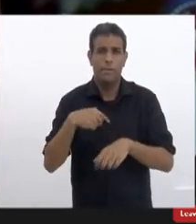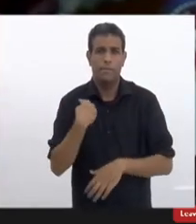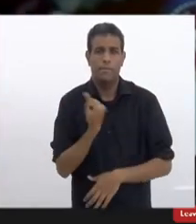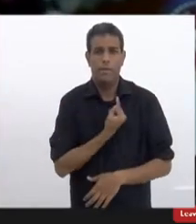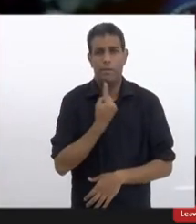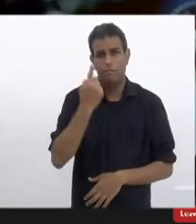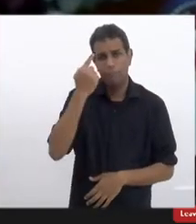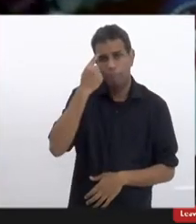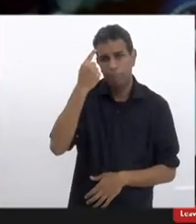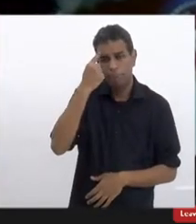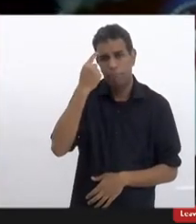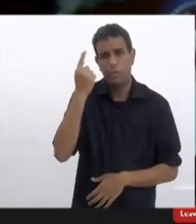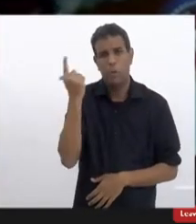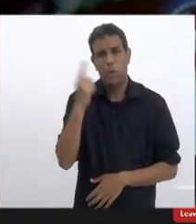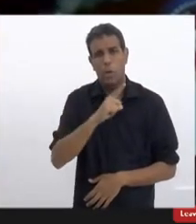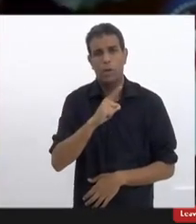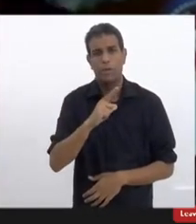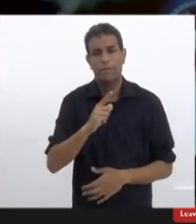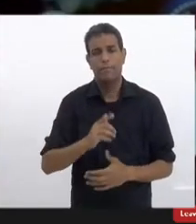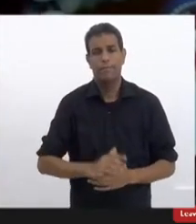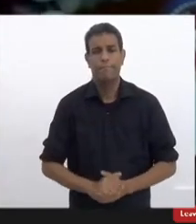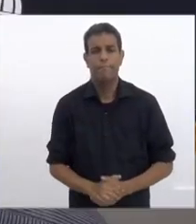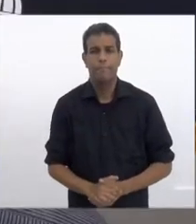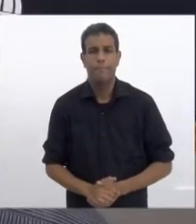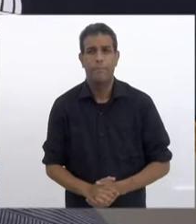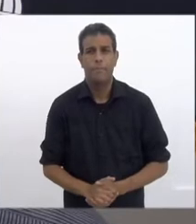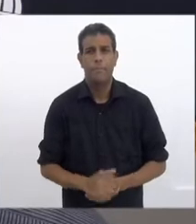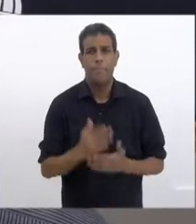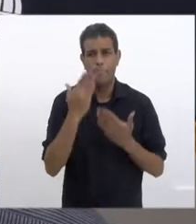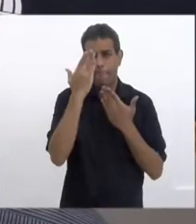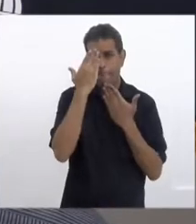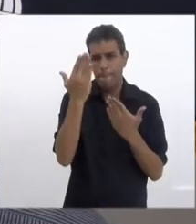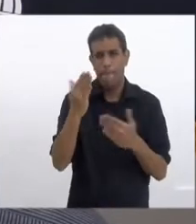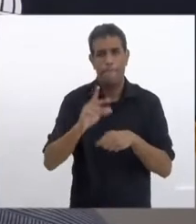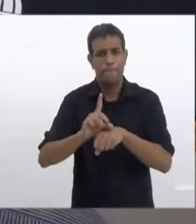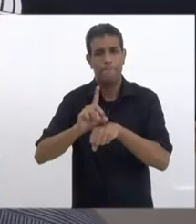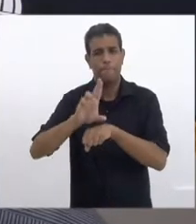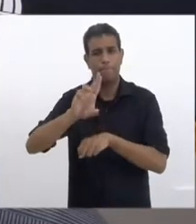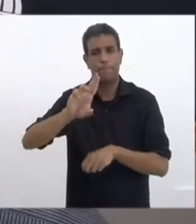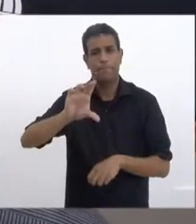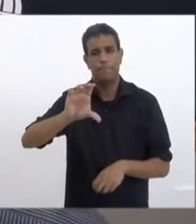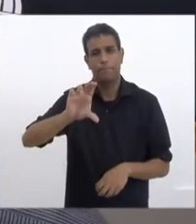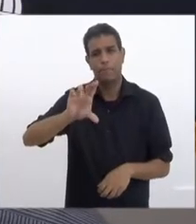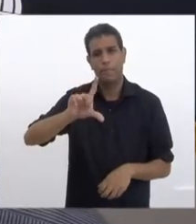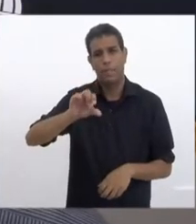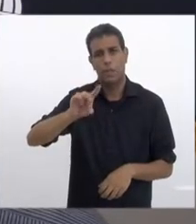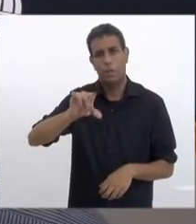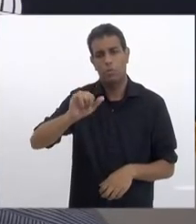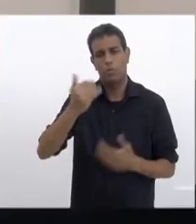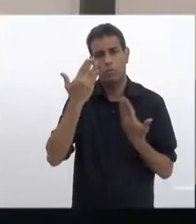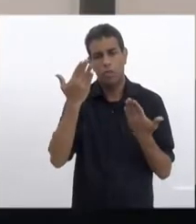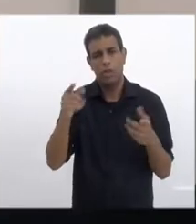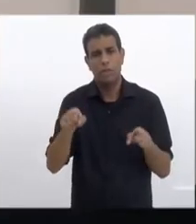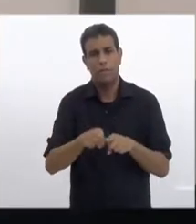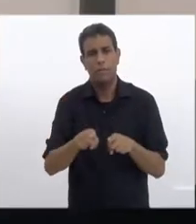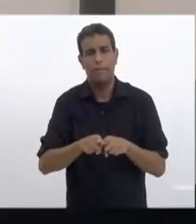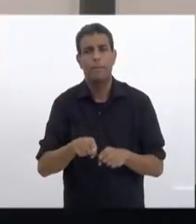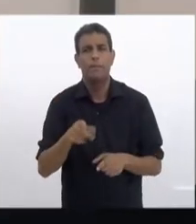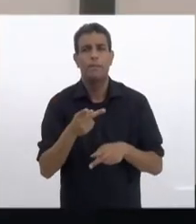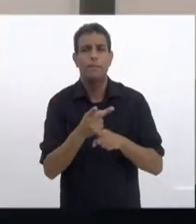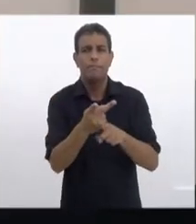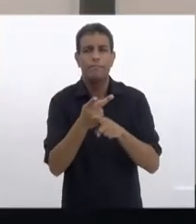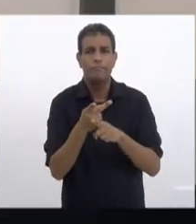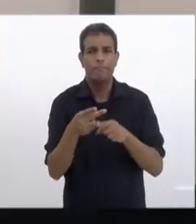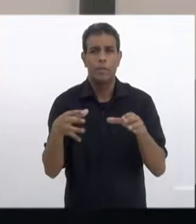a nossa palavra. Nós que agradecemos, doutora Cláudia. e também sempre tem procurado